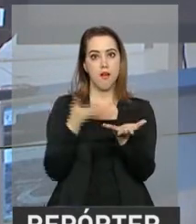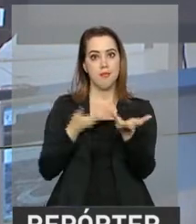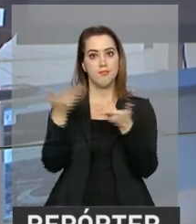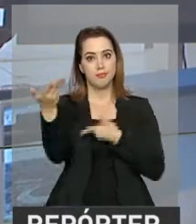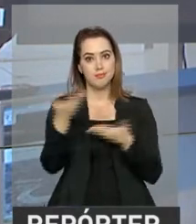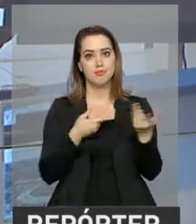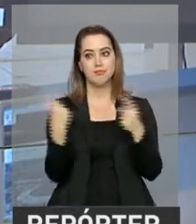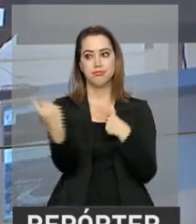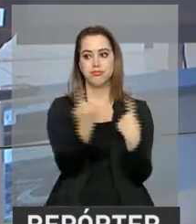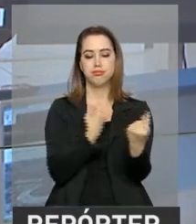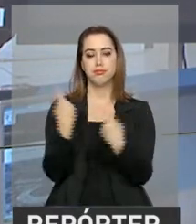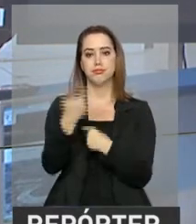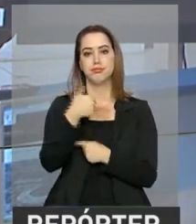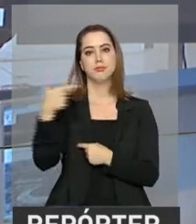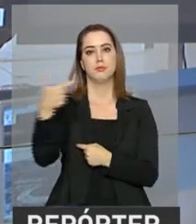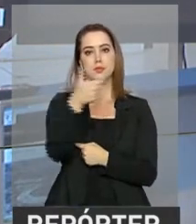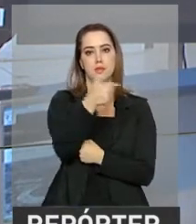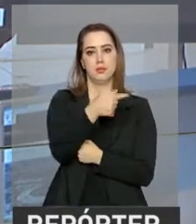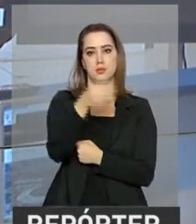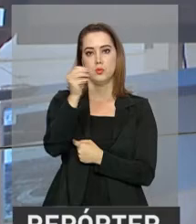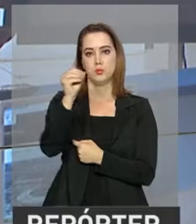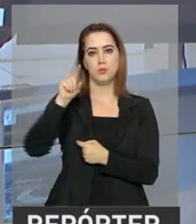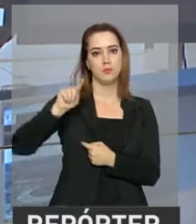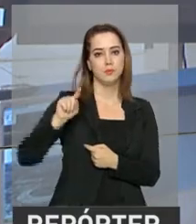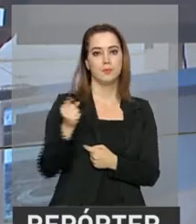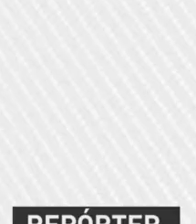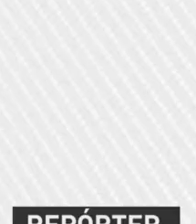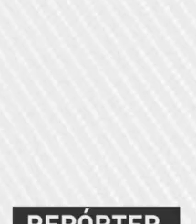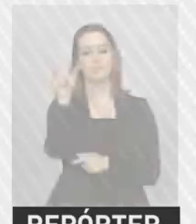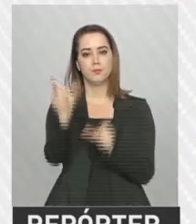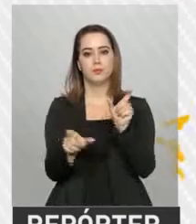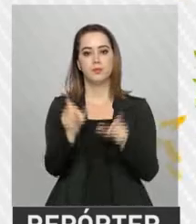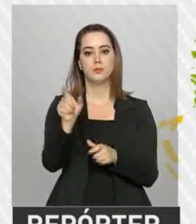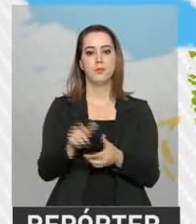visitantes. E o espaço continua aberto para a visitação.